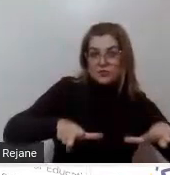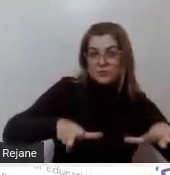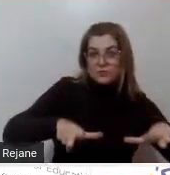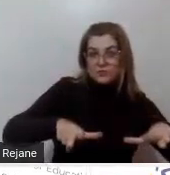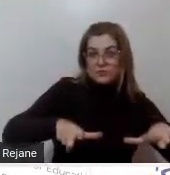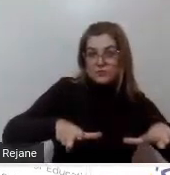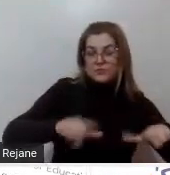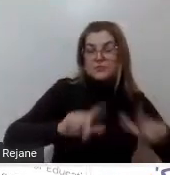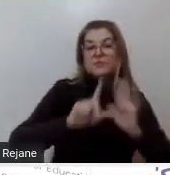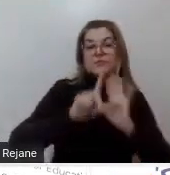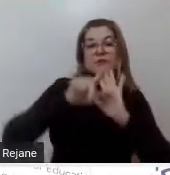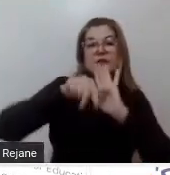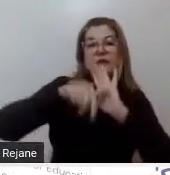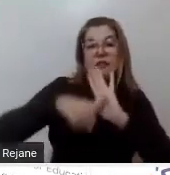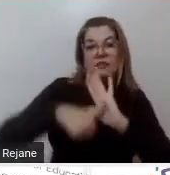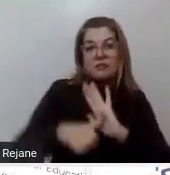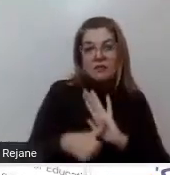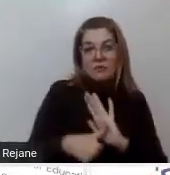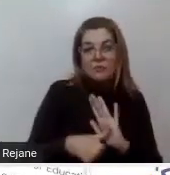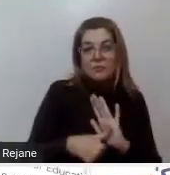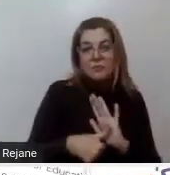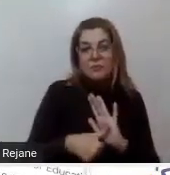e depois